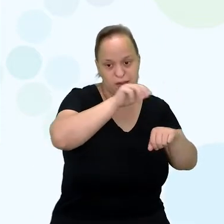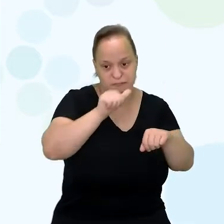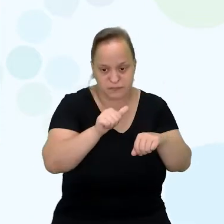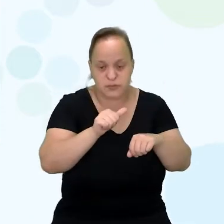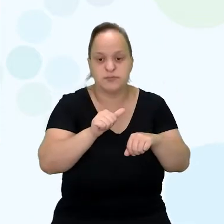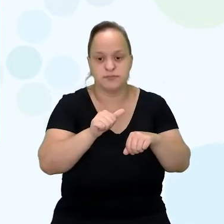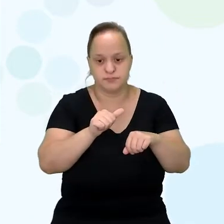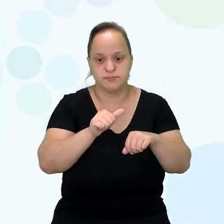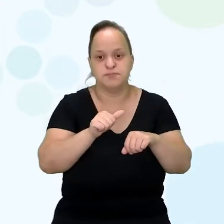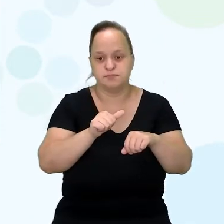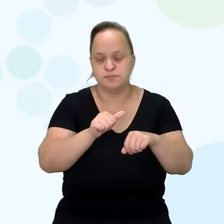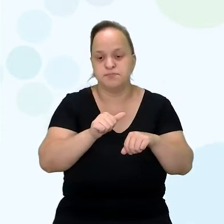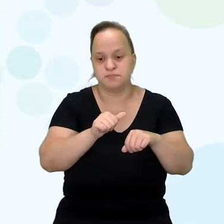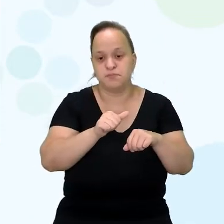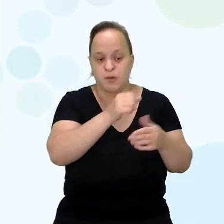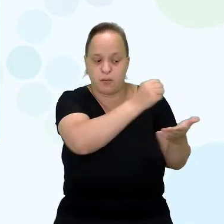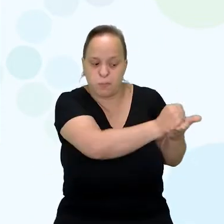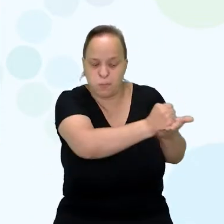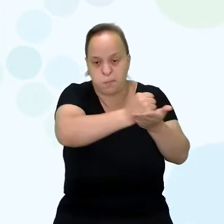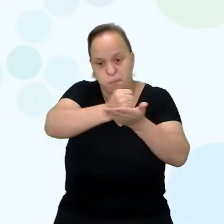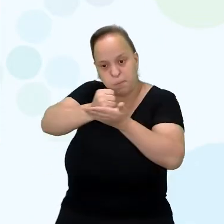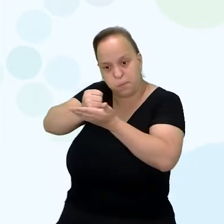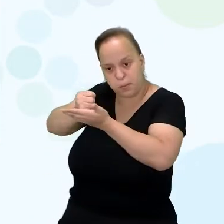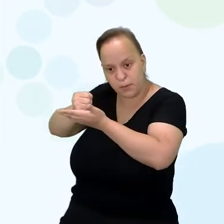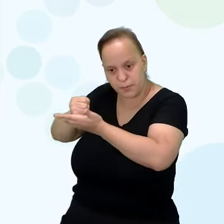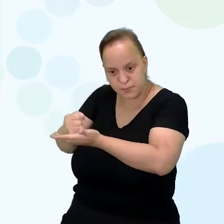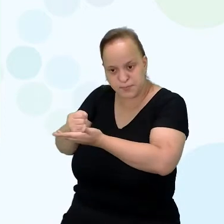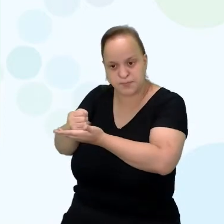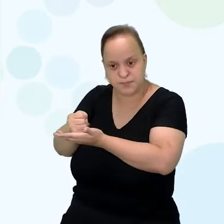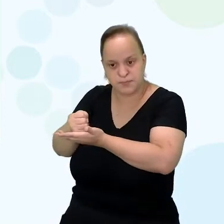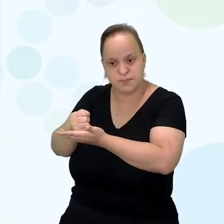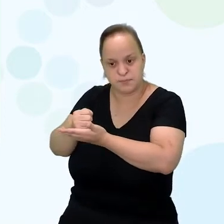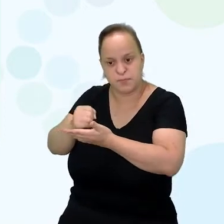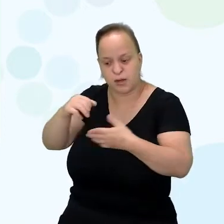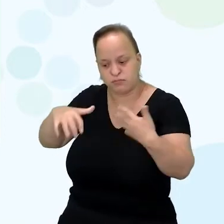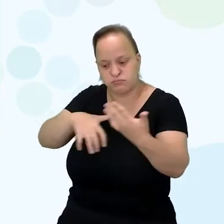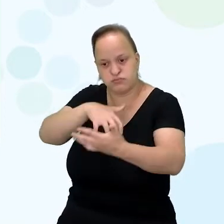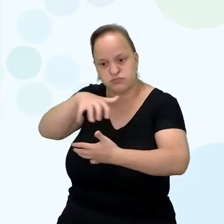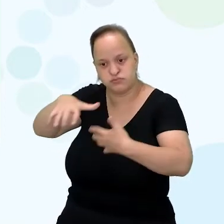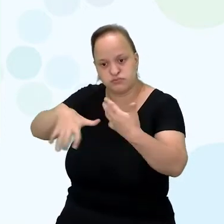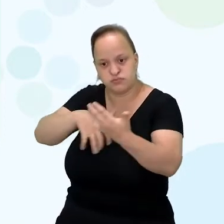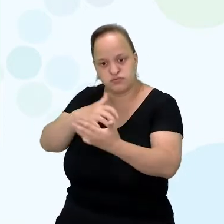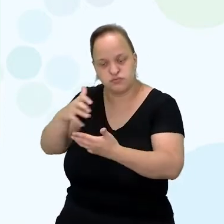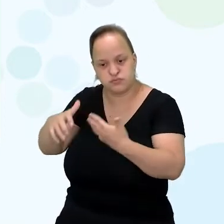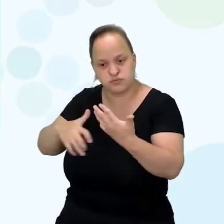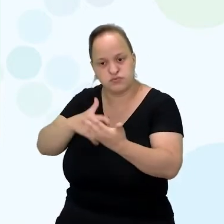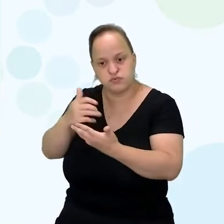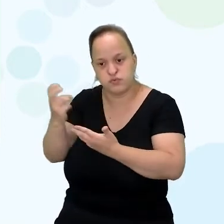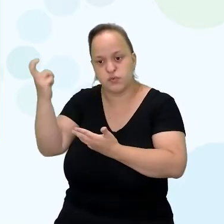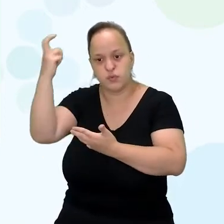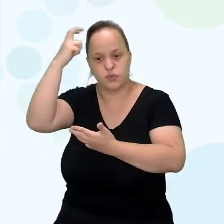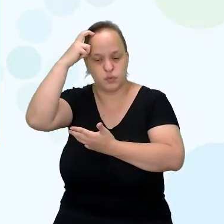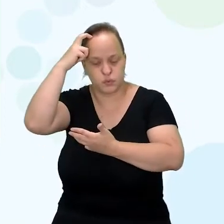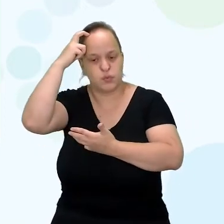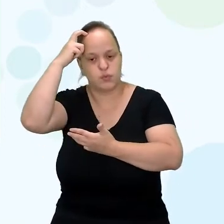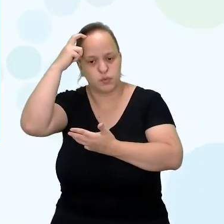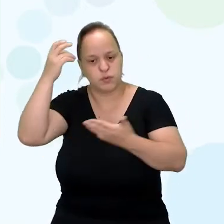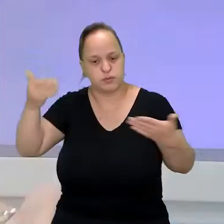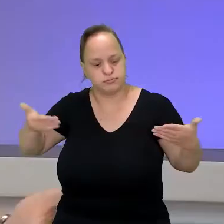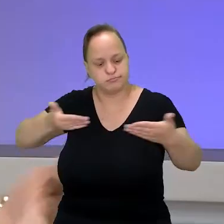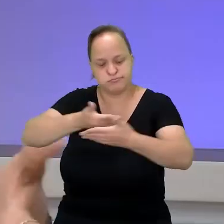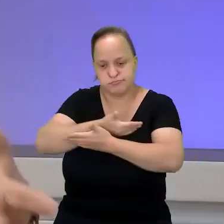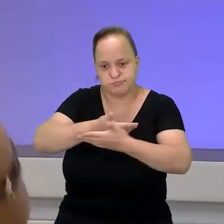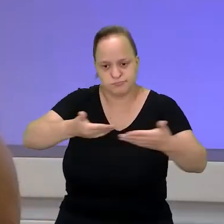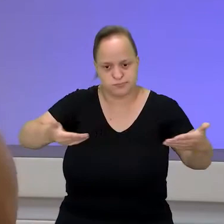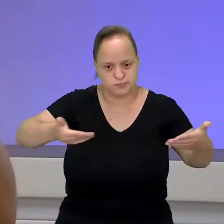cá, né? Trazidos e misturando, então, a cultura dos próprios colonos que vieram